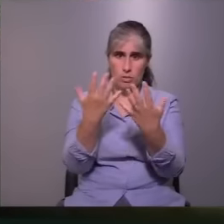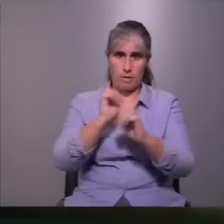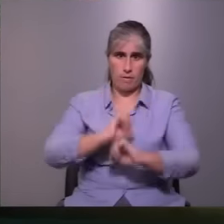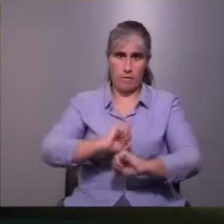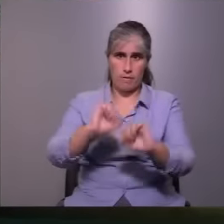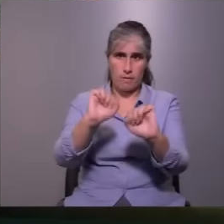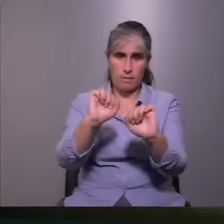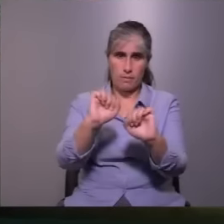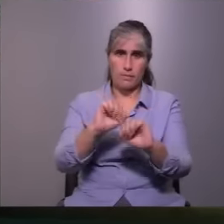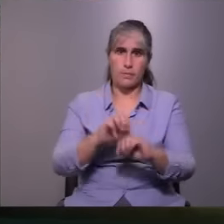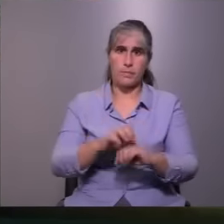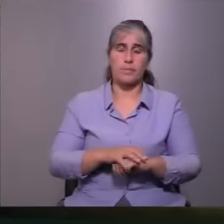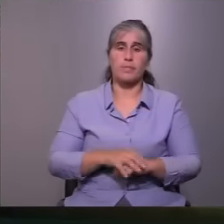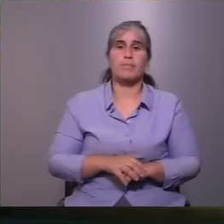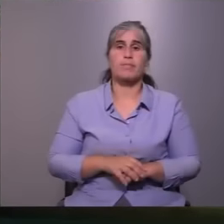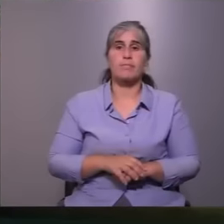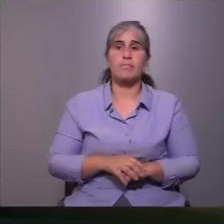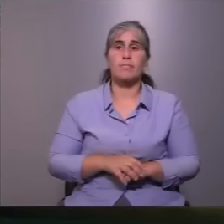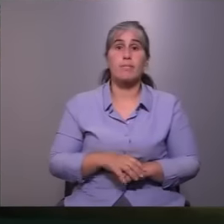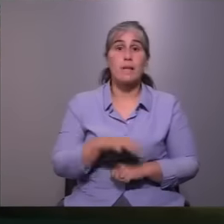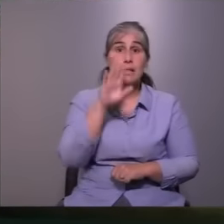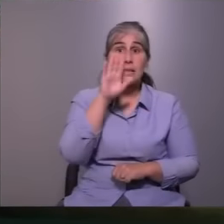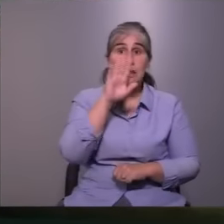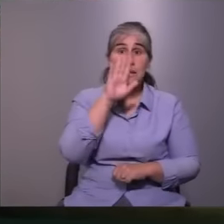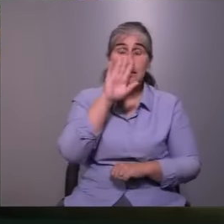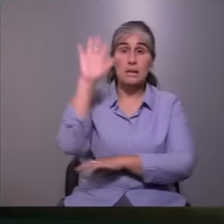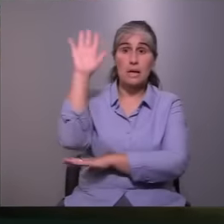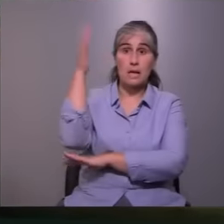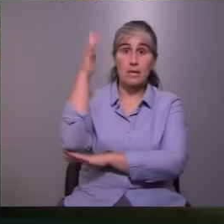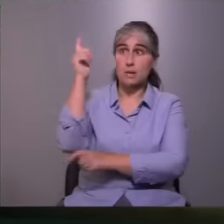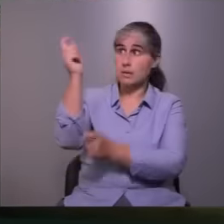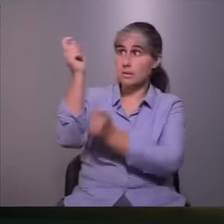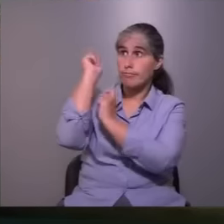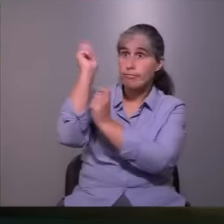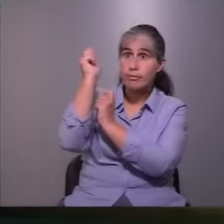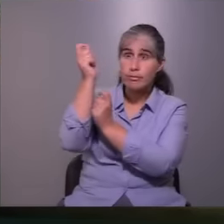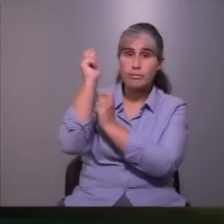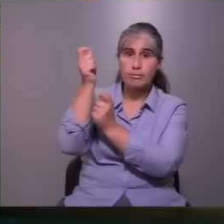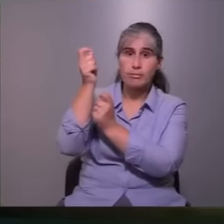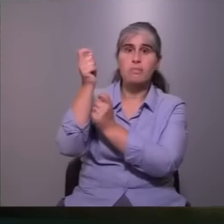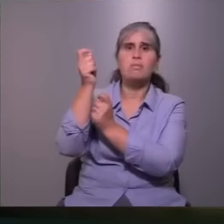abençoe em todos os trabalhos das tuas mãos.